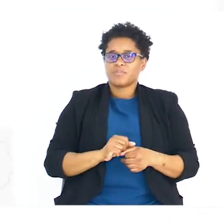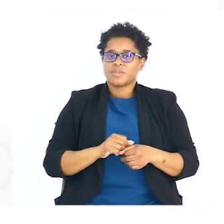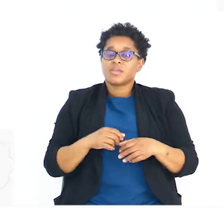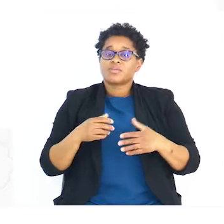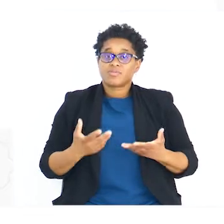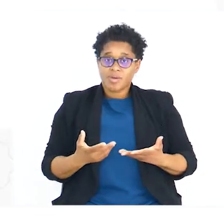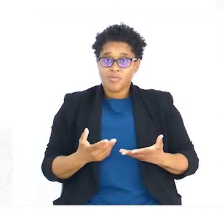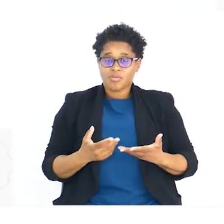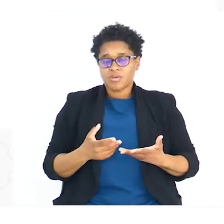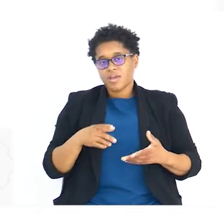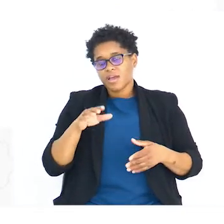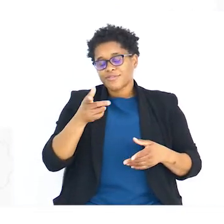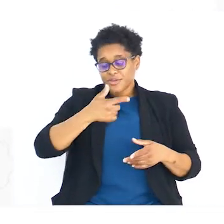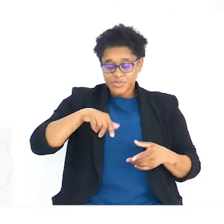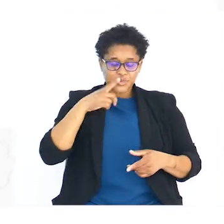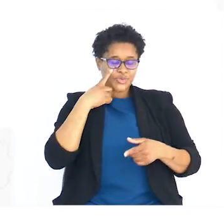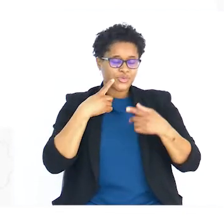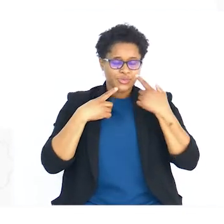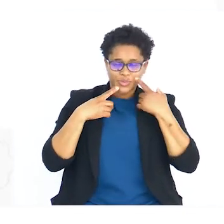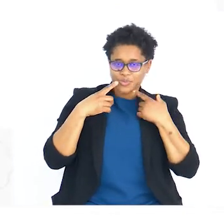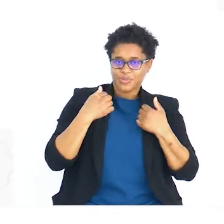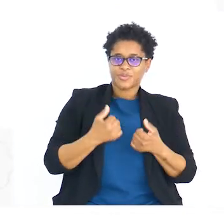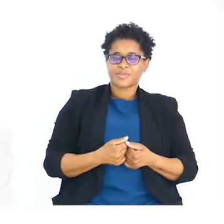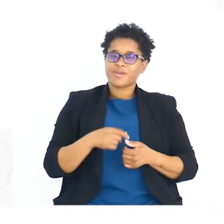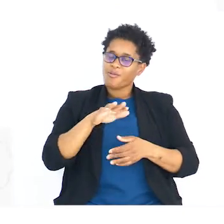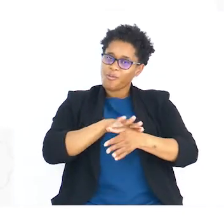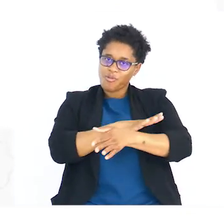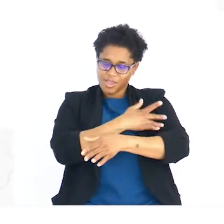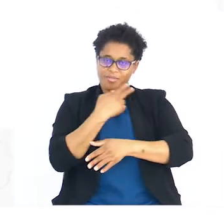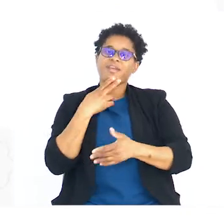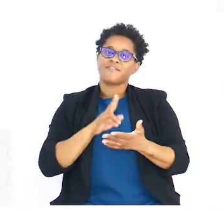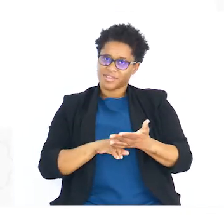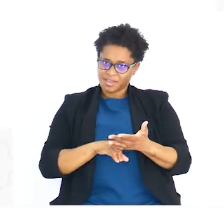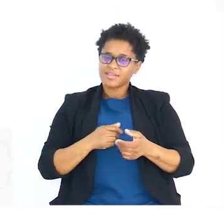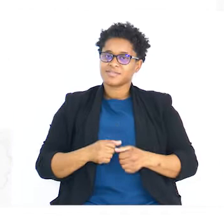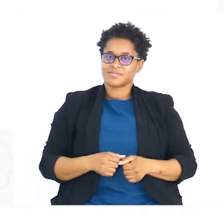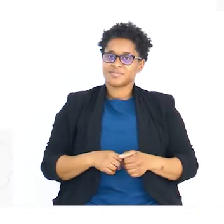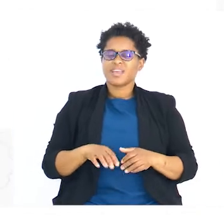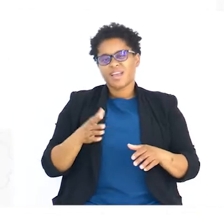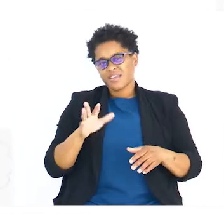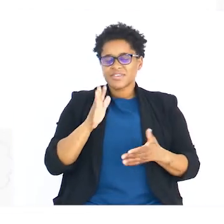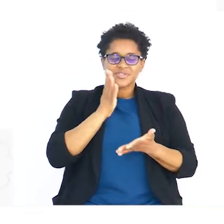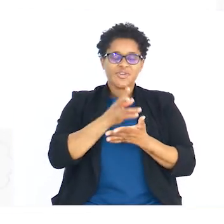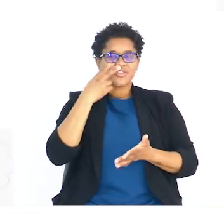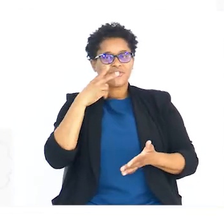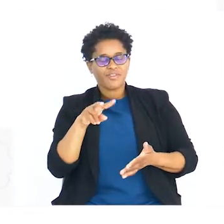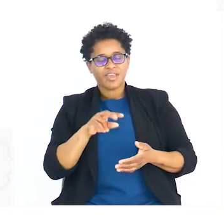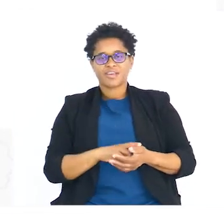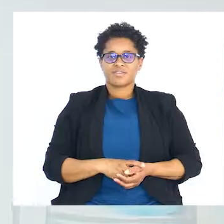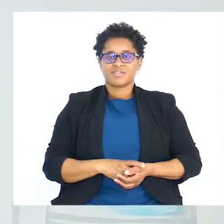vezes, até nos emocionamos com um poema, é verdade. Às vezes, só de ver um